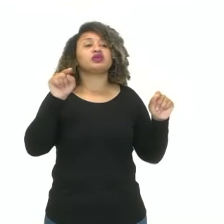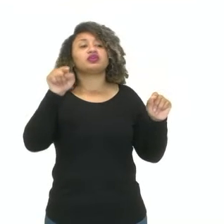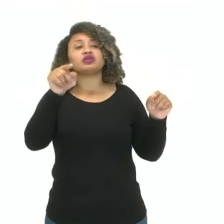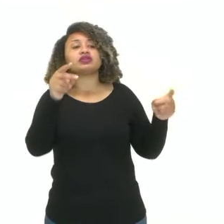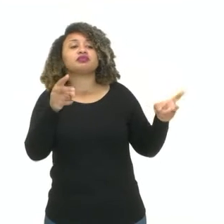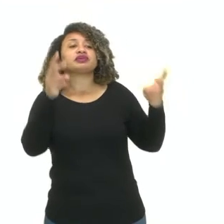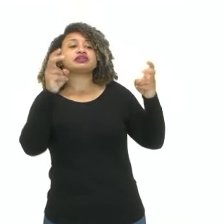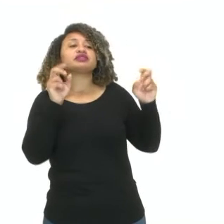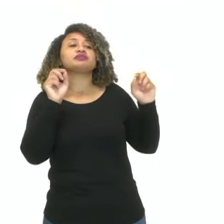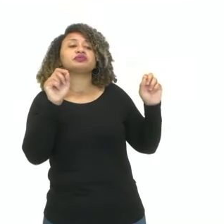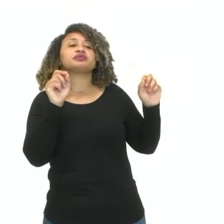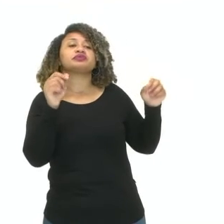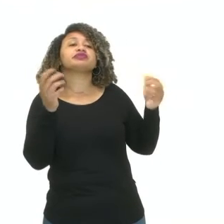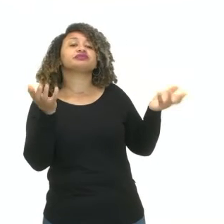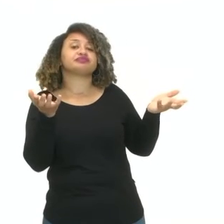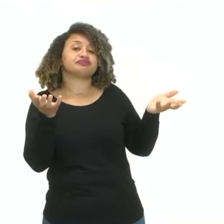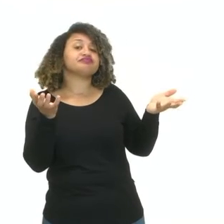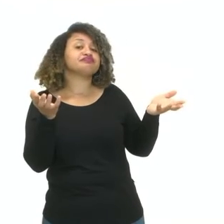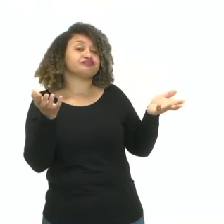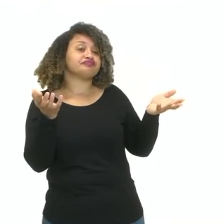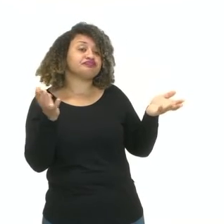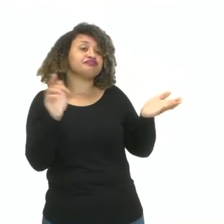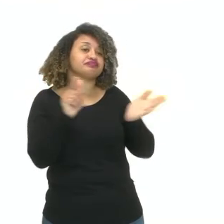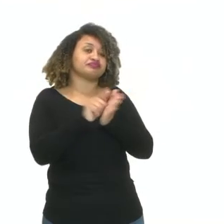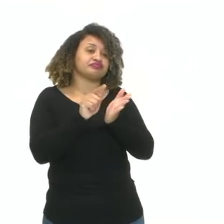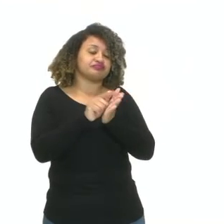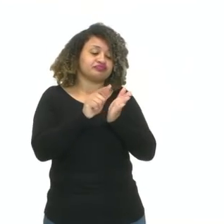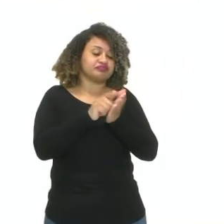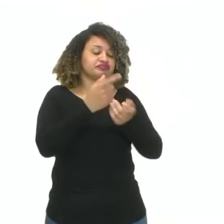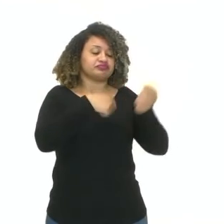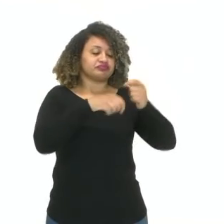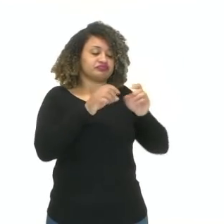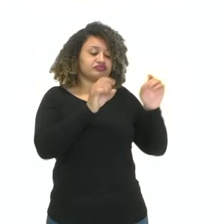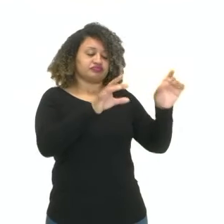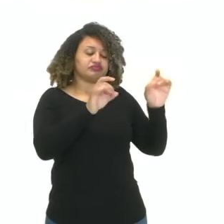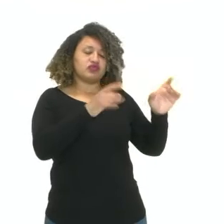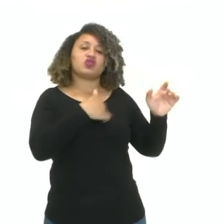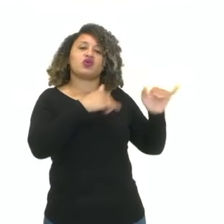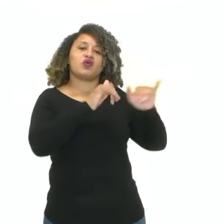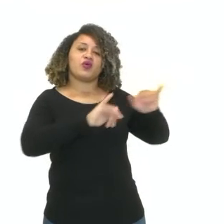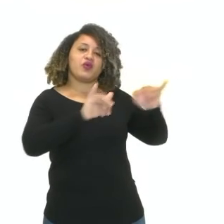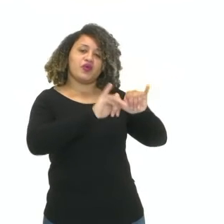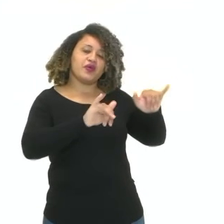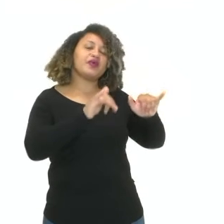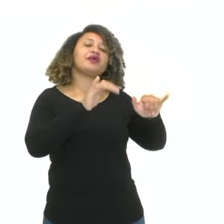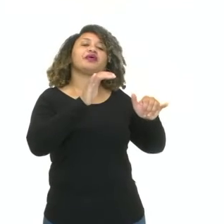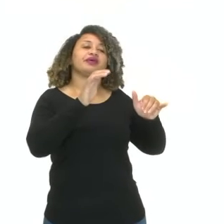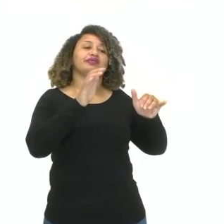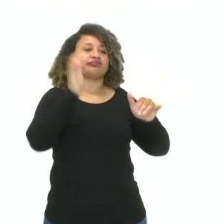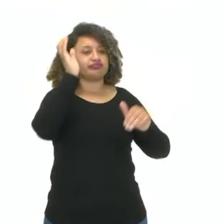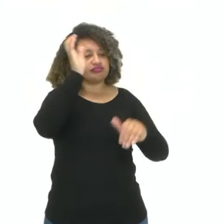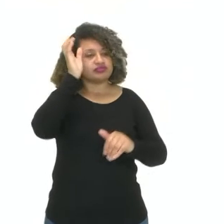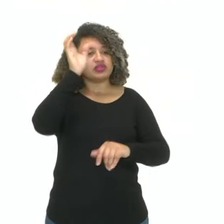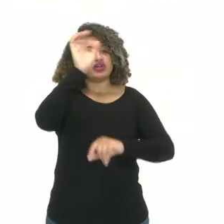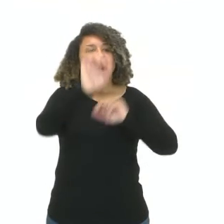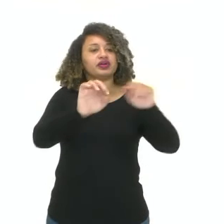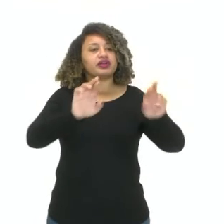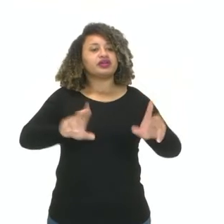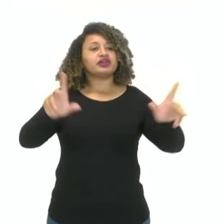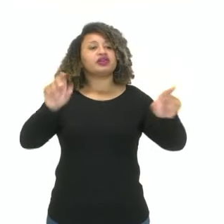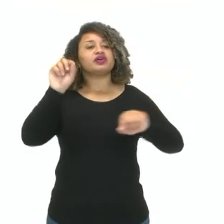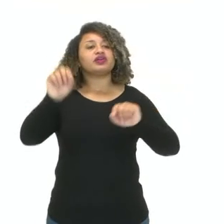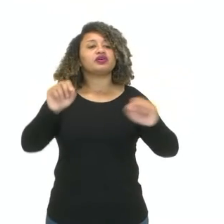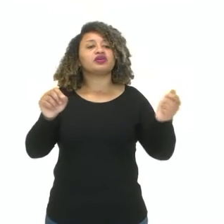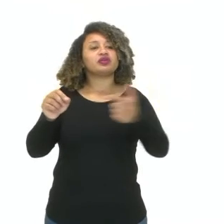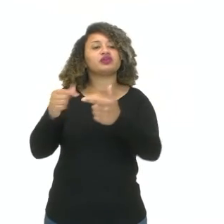né? Então, o panfleto comercial ou de uma campanha de conscientização se difere muito